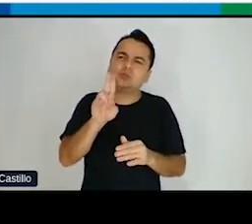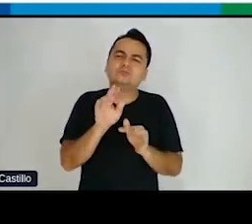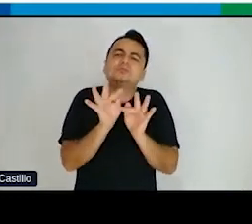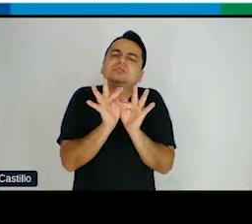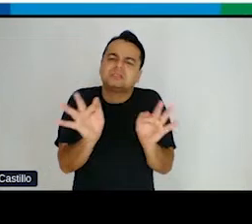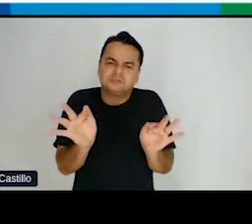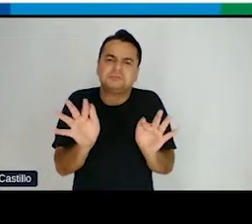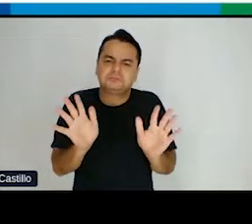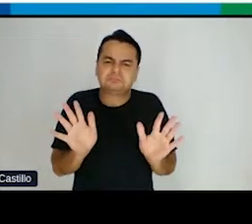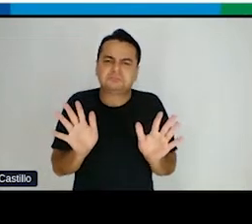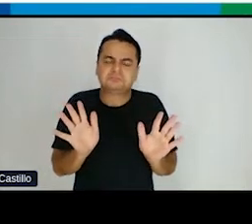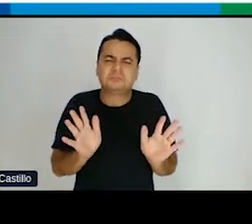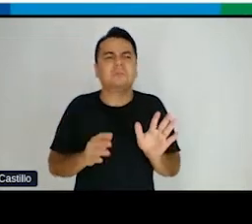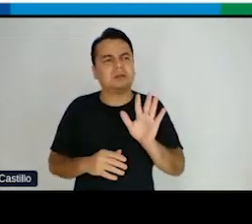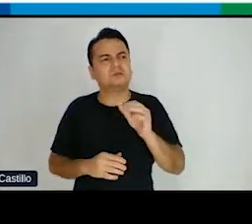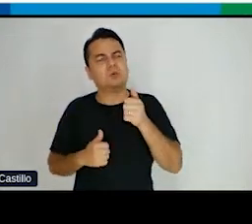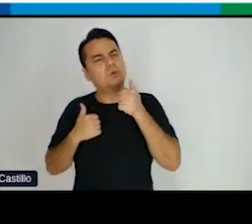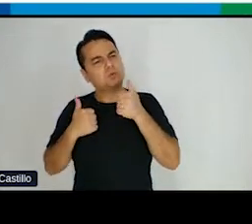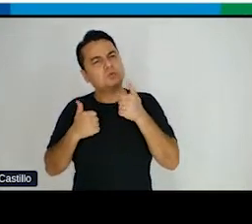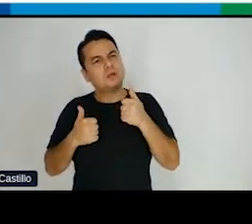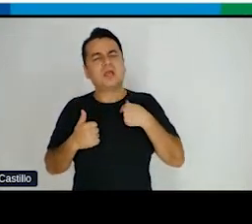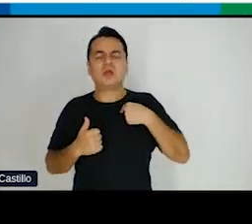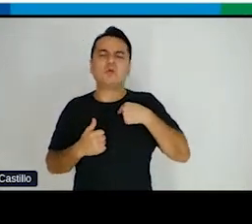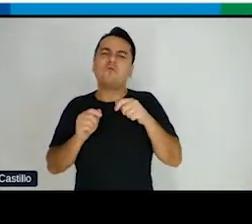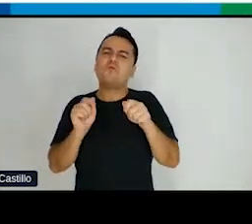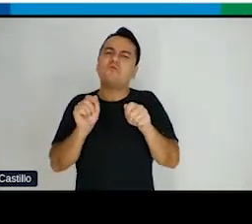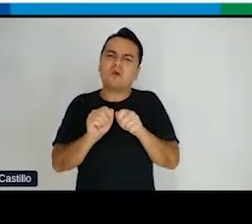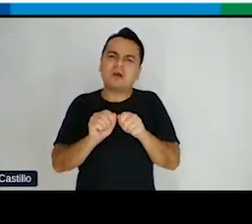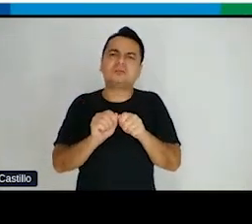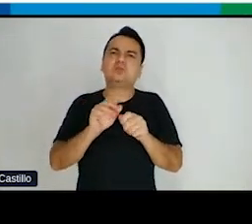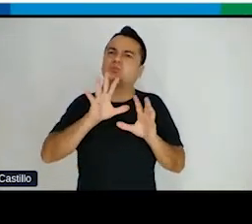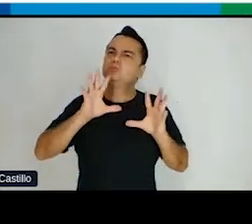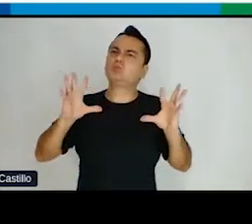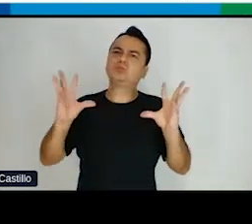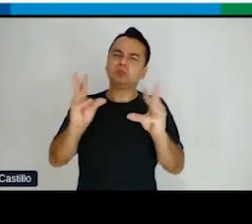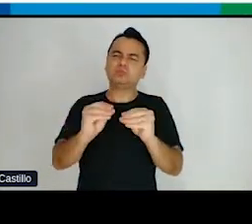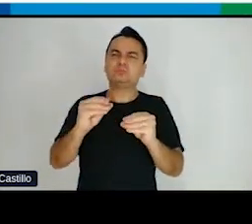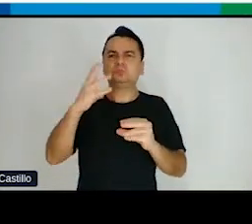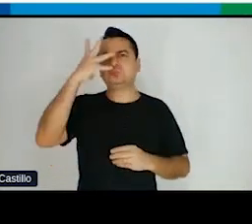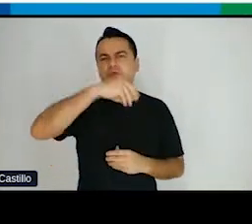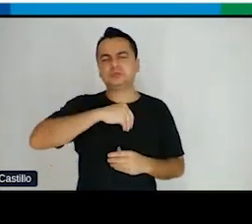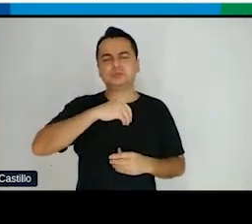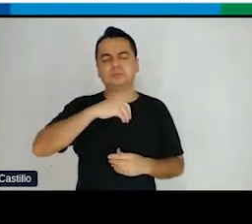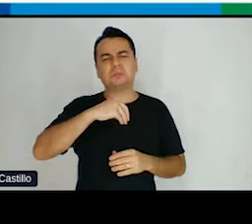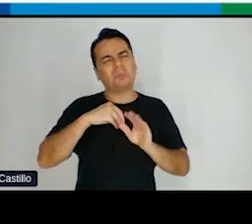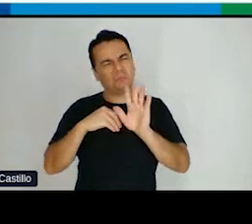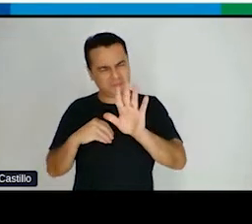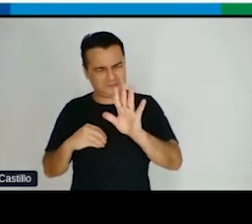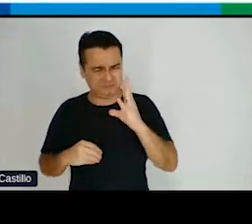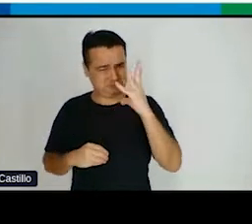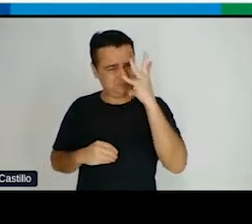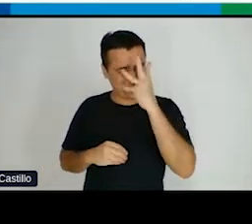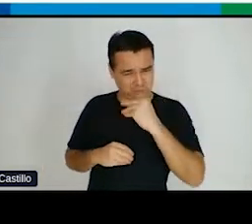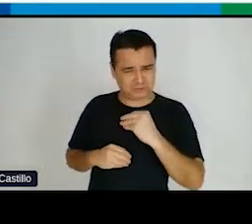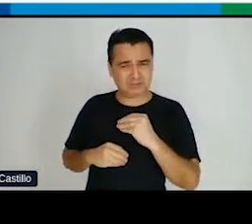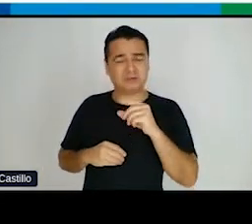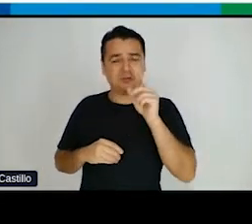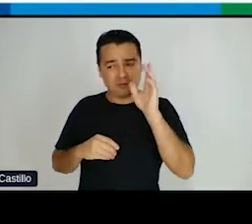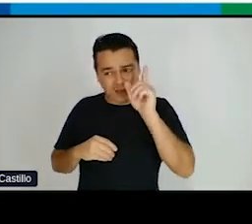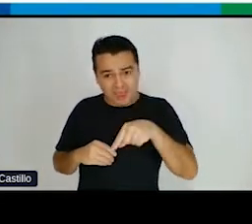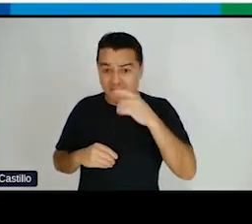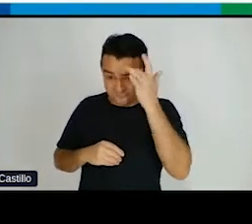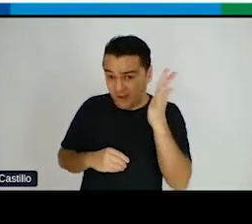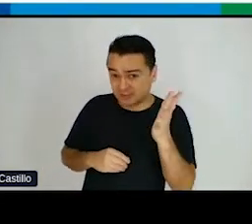faço, eu tento pensar de forma que vai ficar bonito, mas nem sempre o bonito, ele é intuitivo,